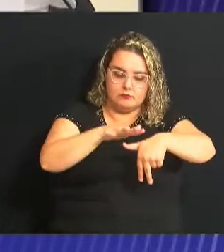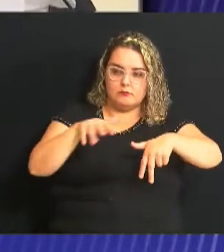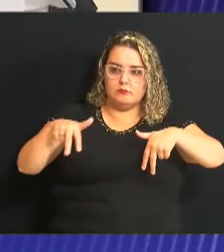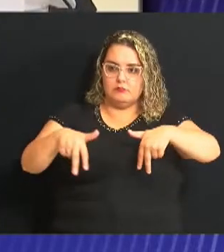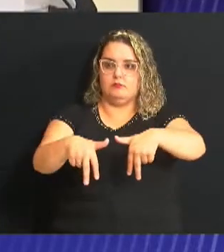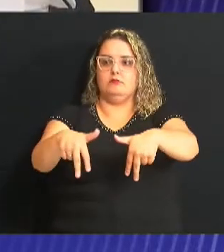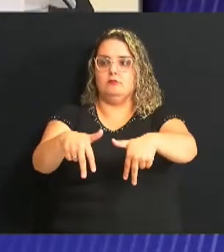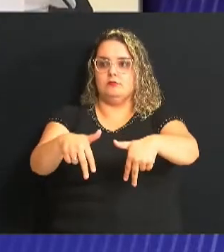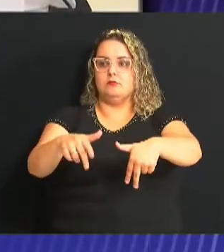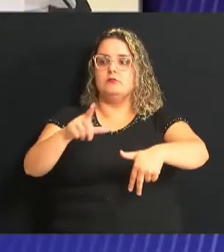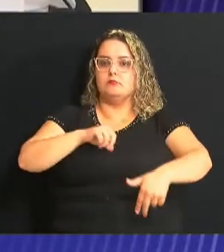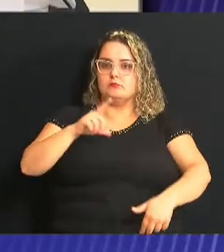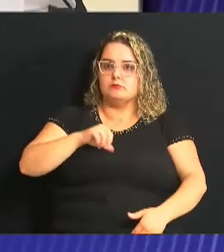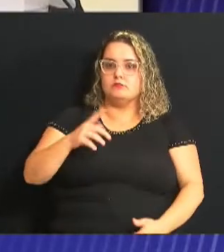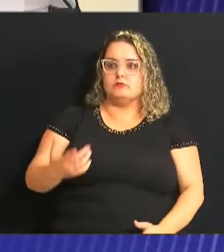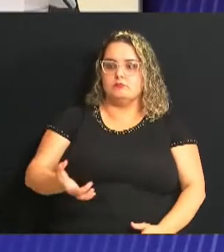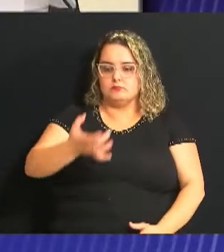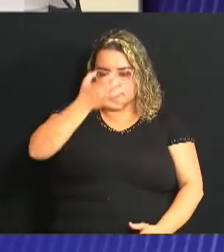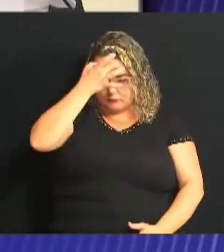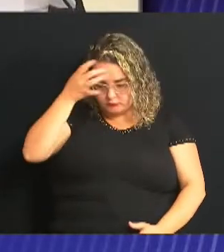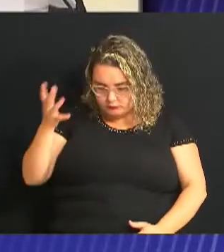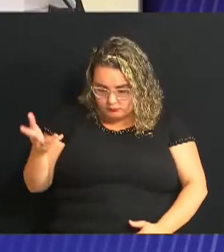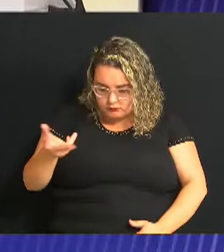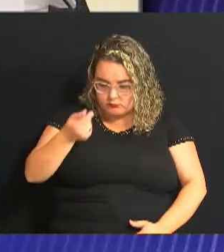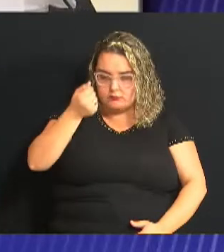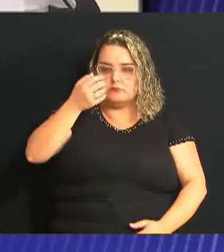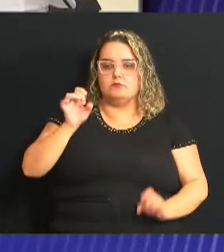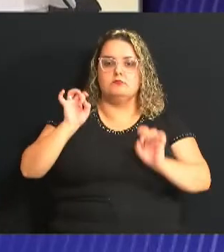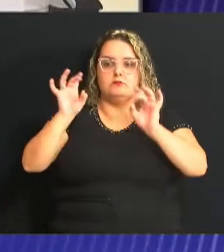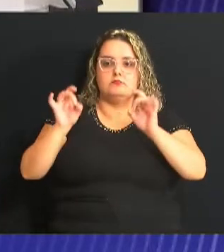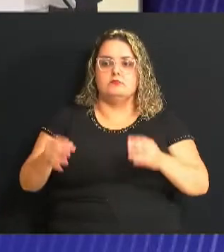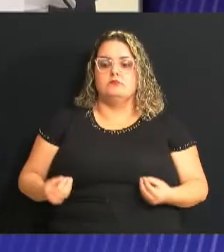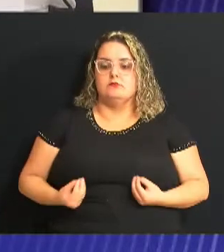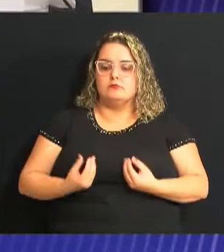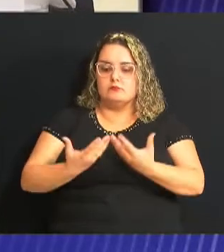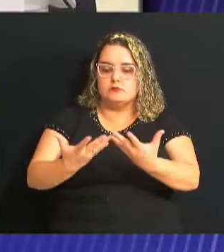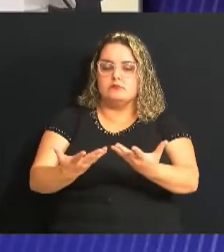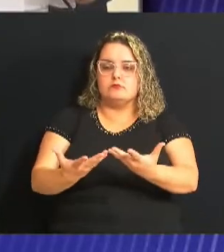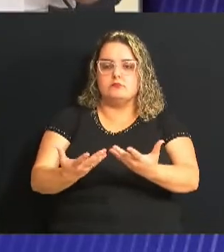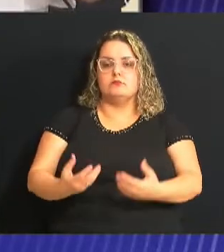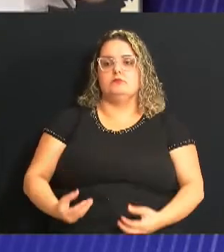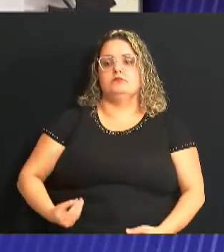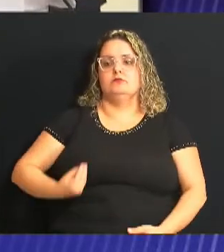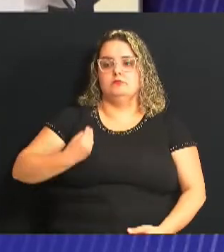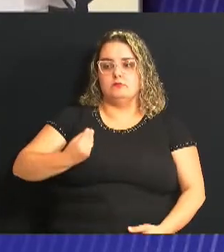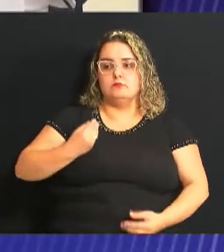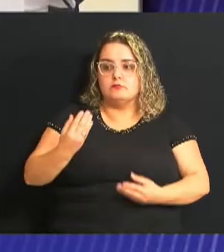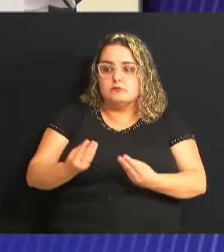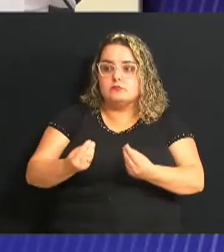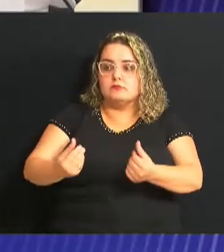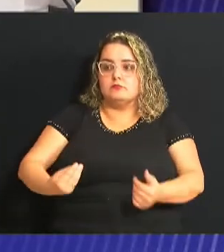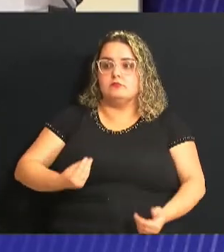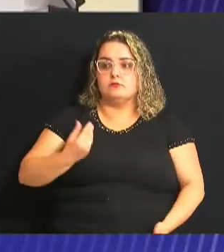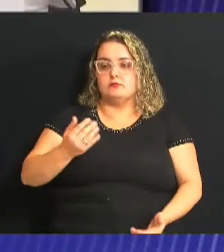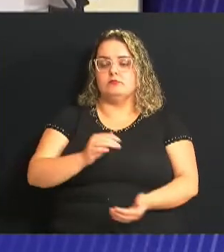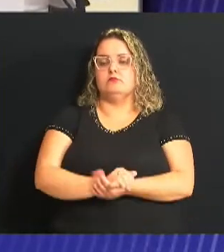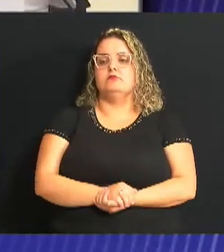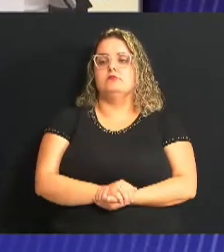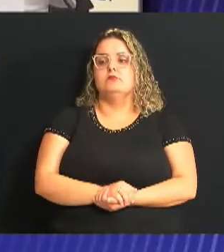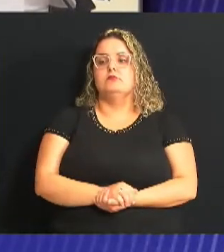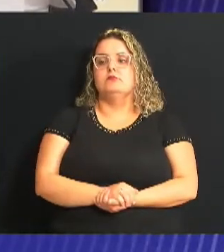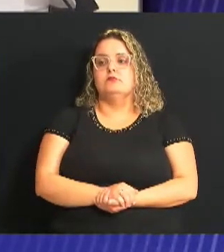vocação especial para trazer vida e qualidade de vida para as pessoas. Finalmente, mas não